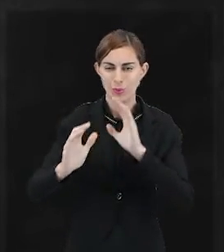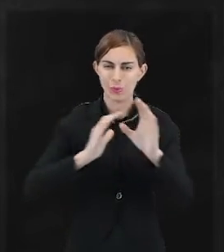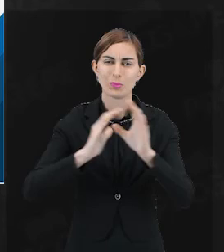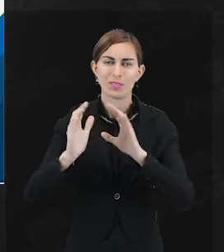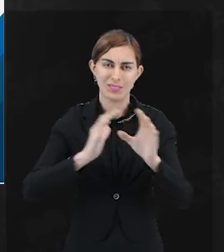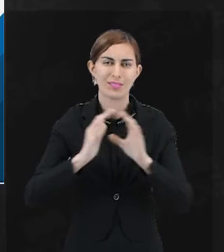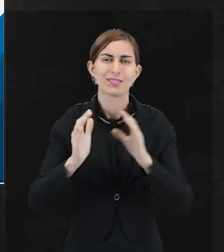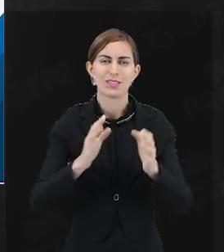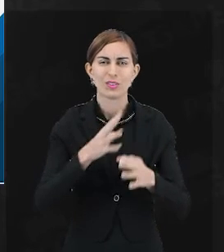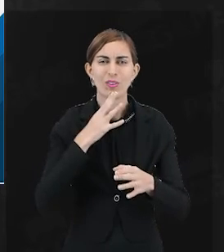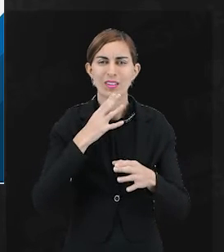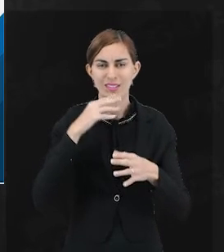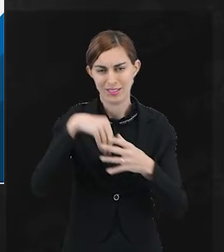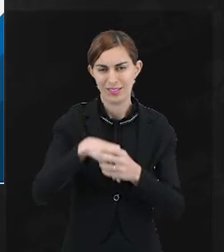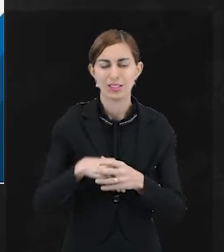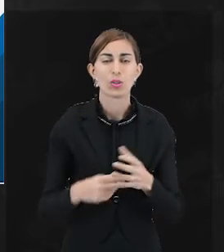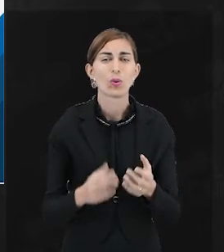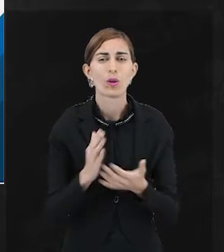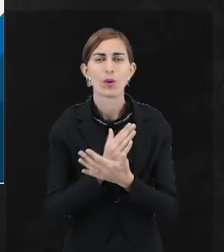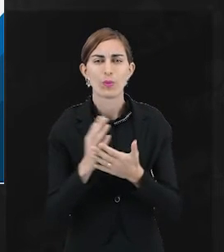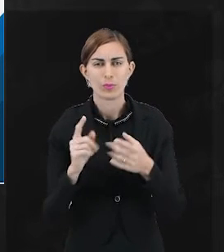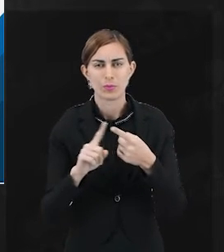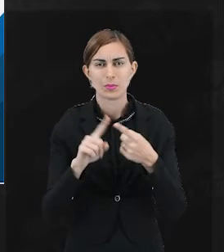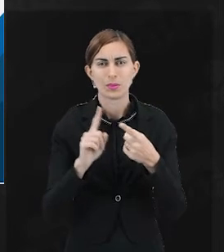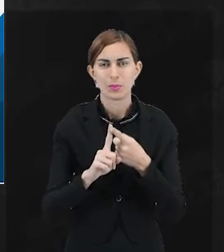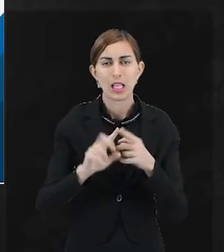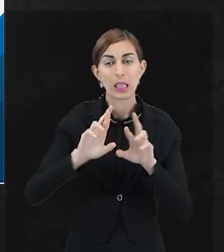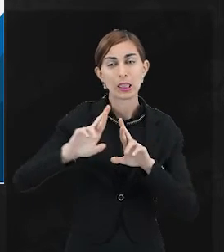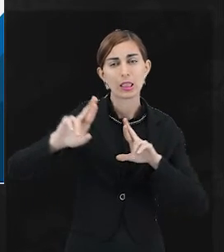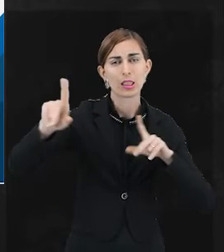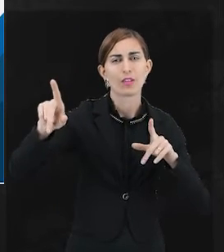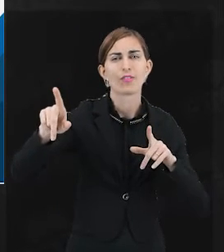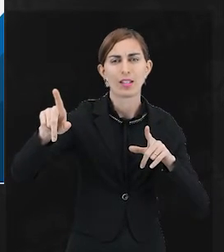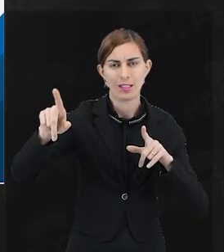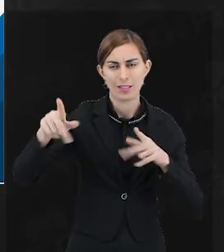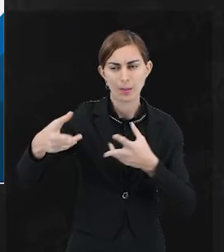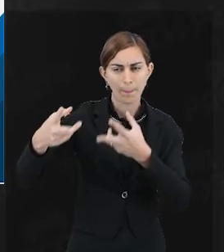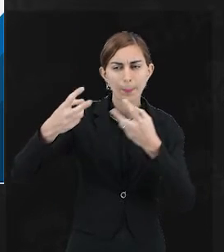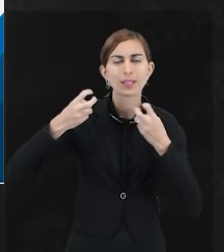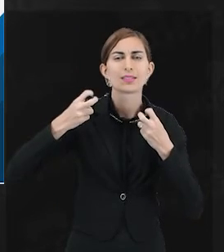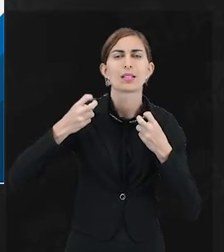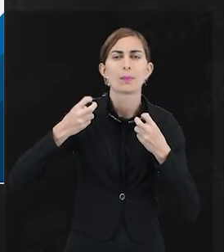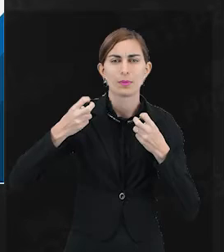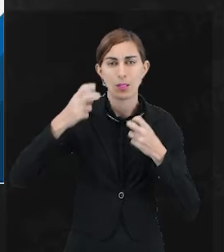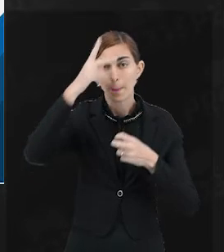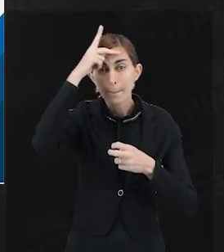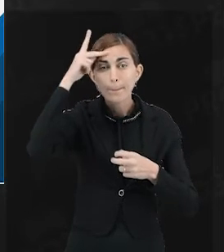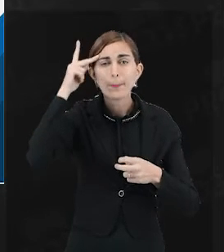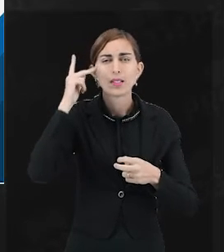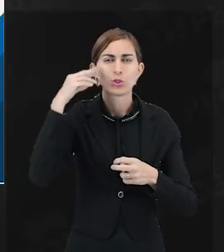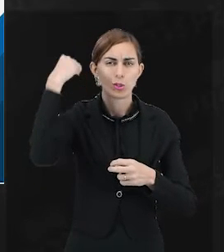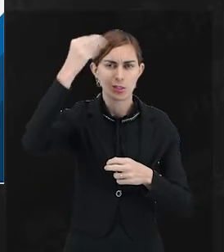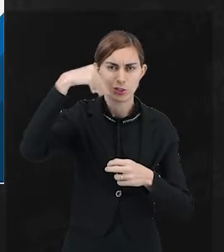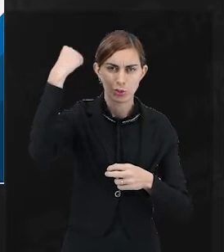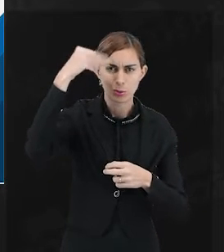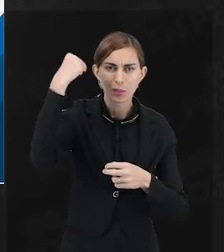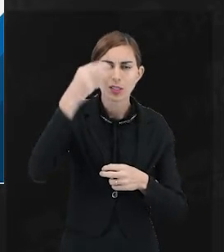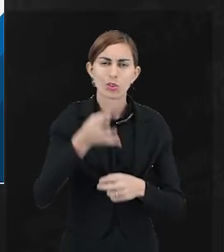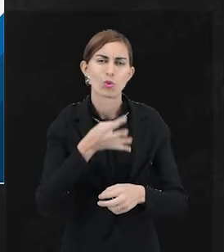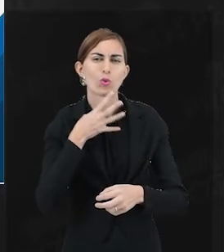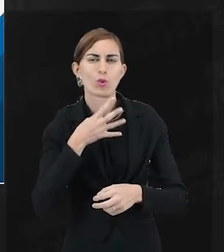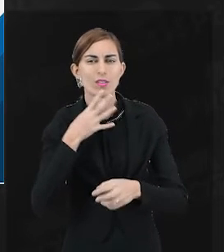comunicação. Alguns deles são, primeiro, as diferenças de percepção. Pessoas com experiências